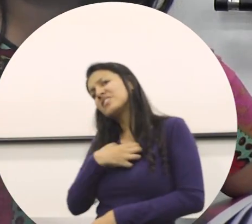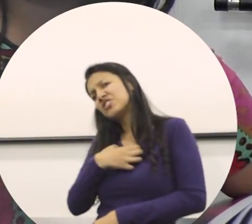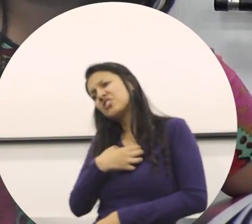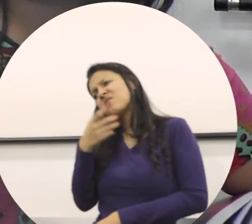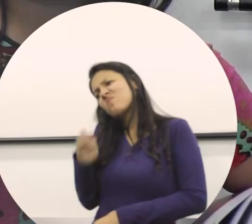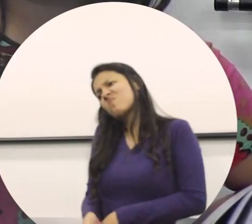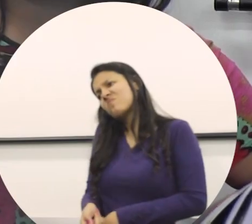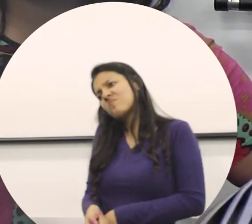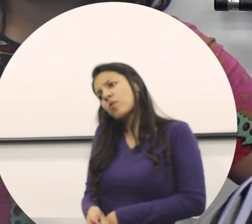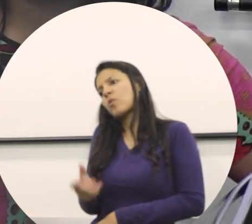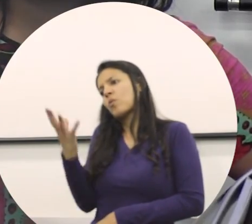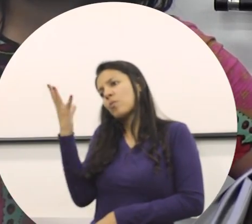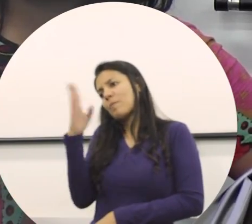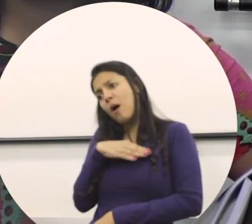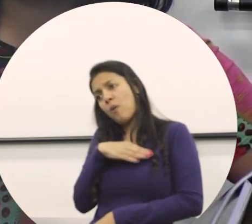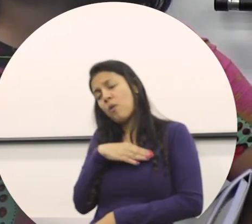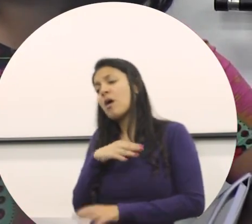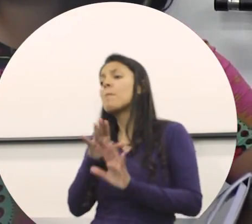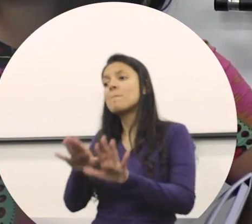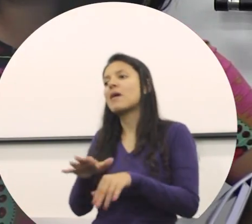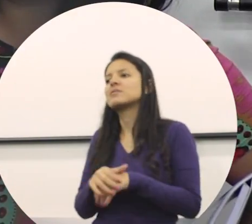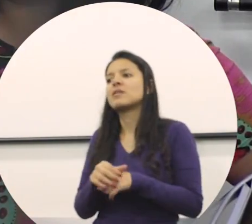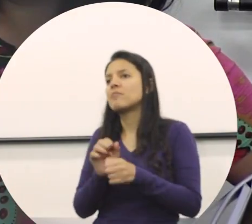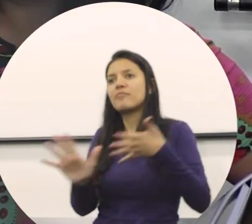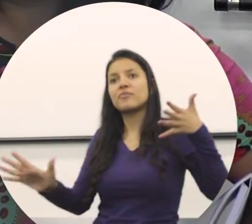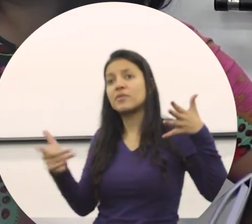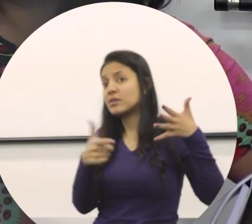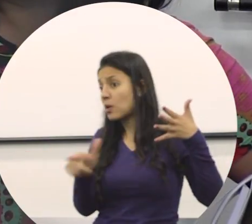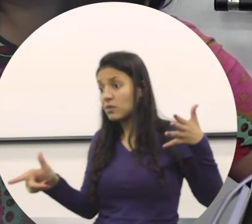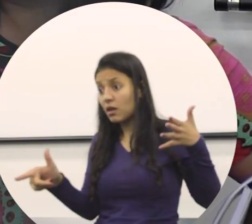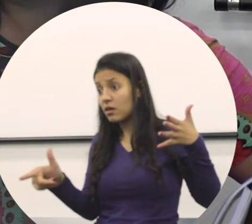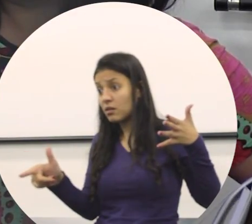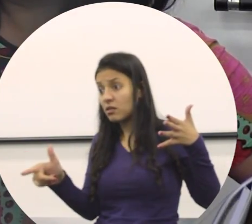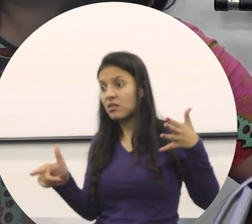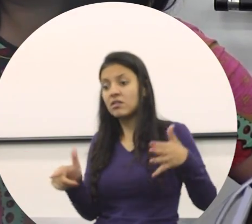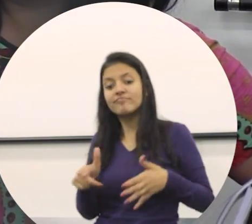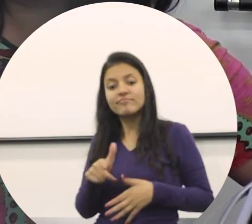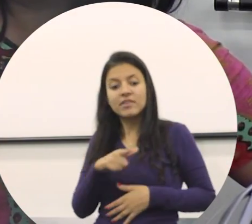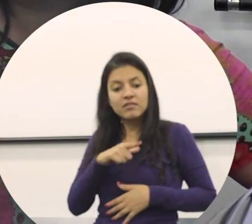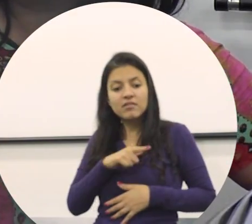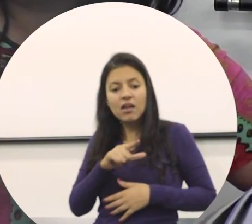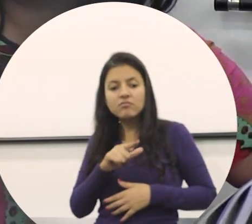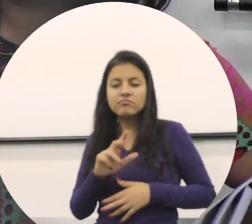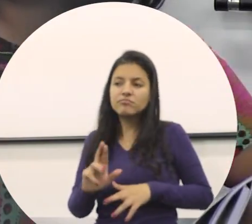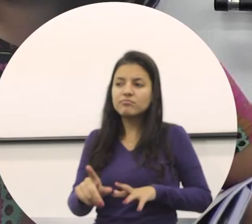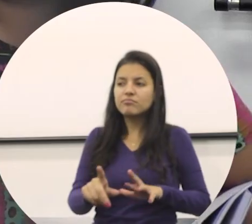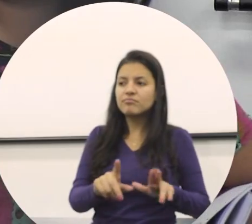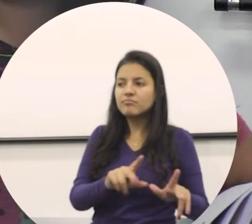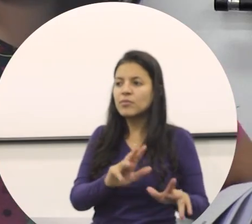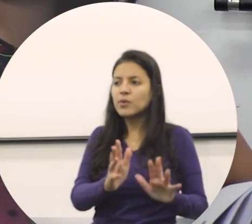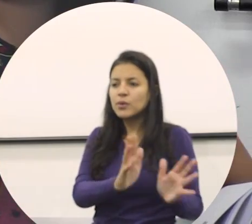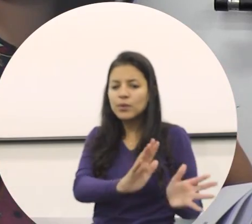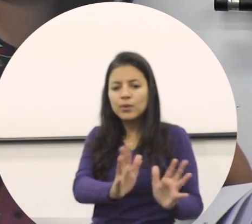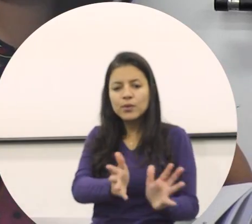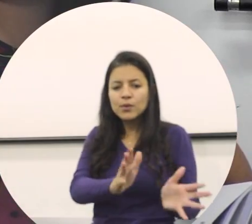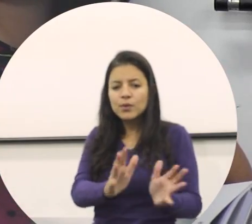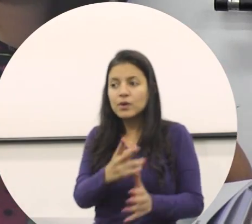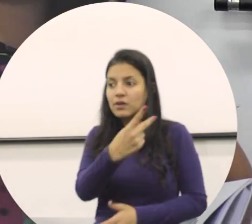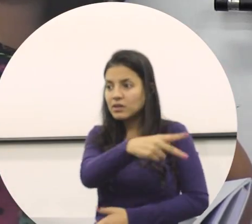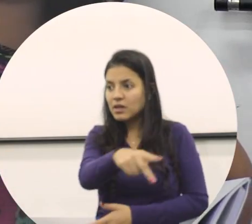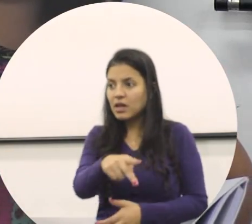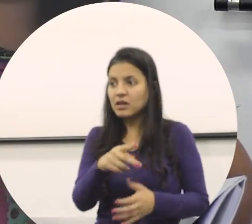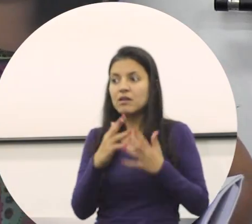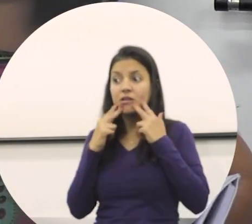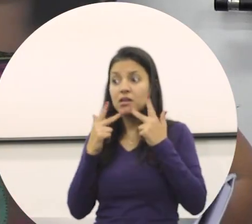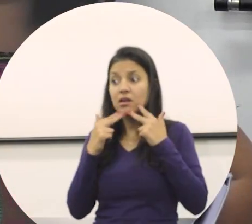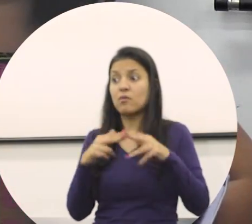se ela não existe, nós não conseguimos perceber essas nuances no processo de aquisição de língua